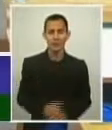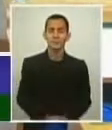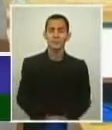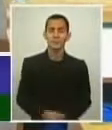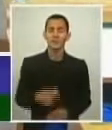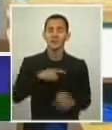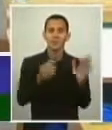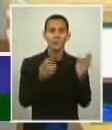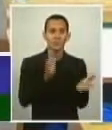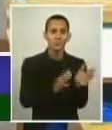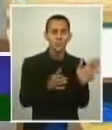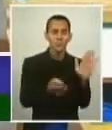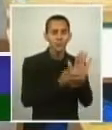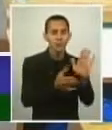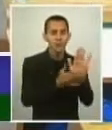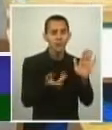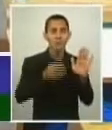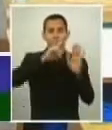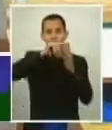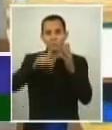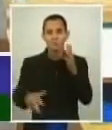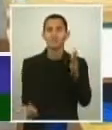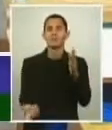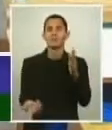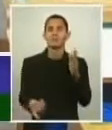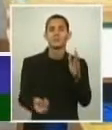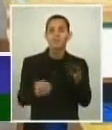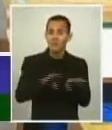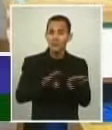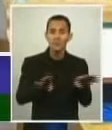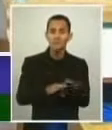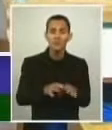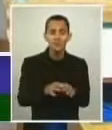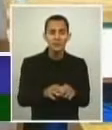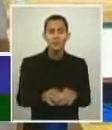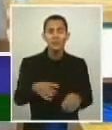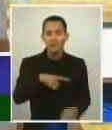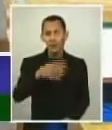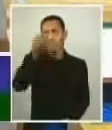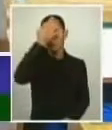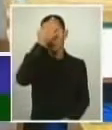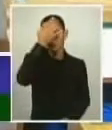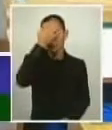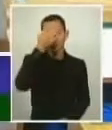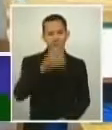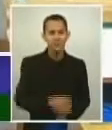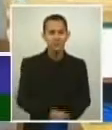e propondo caminhos alternativos para poder inclusive conscientização